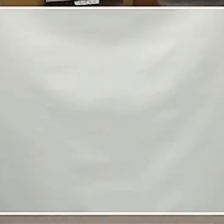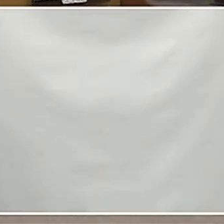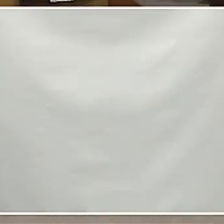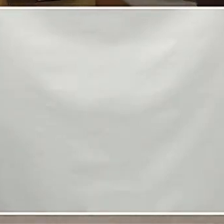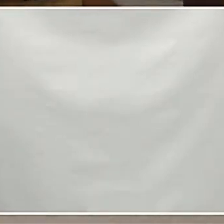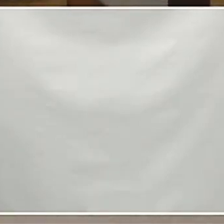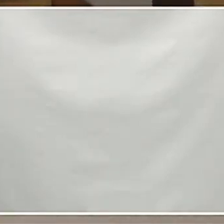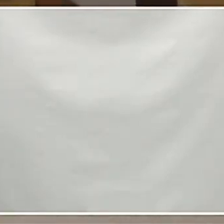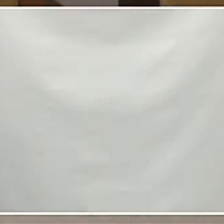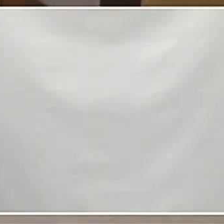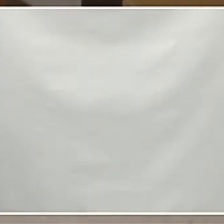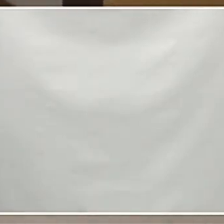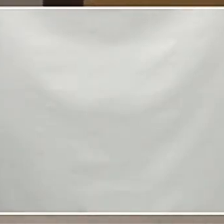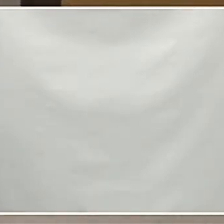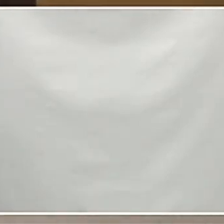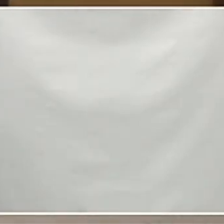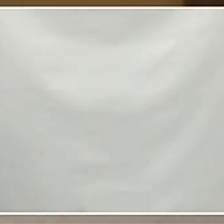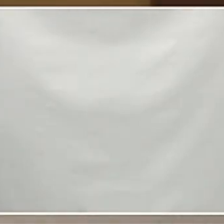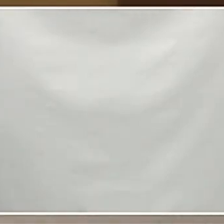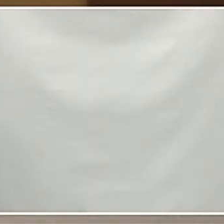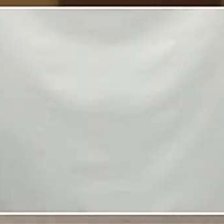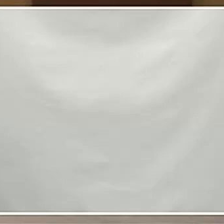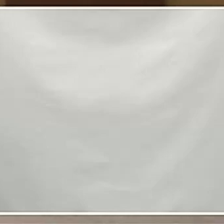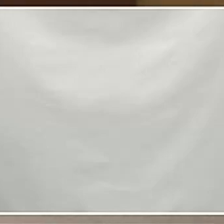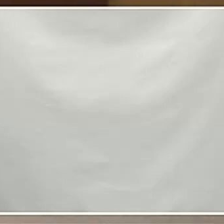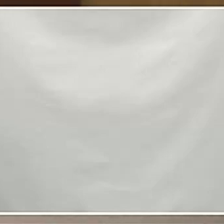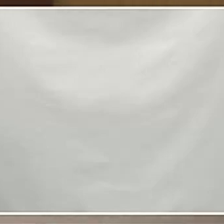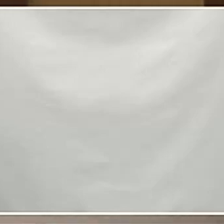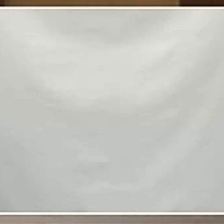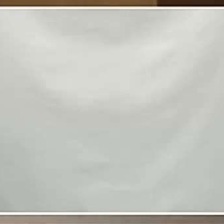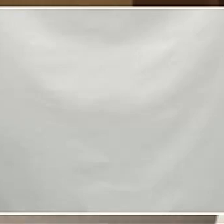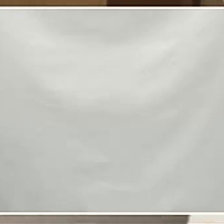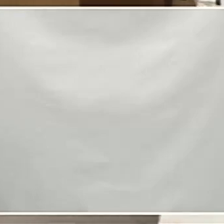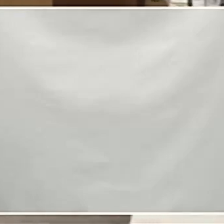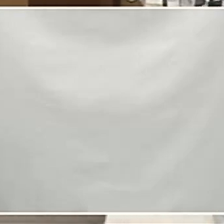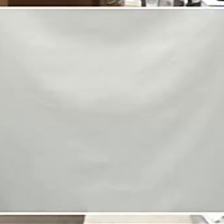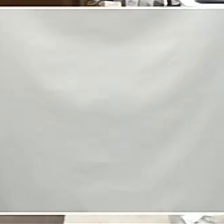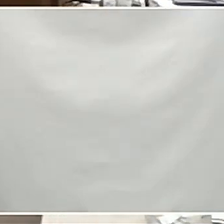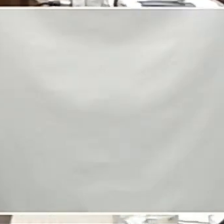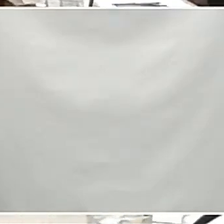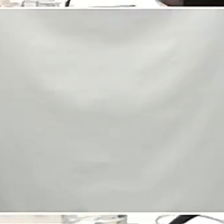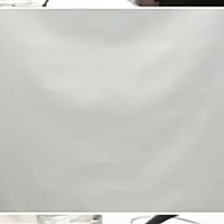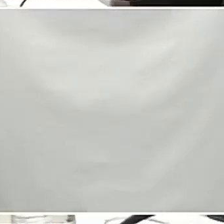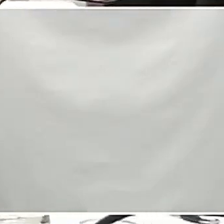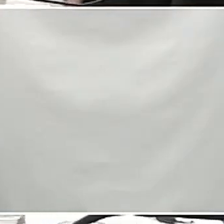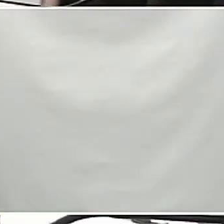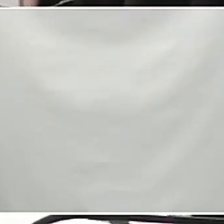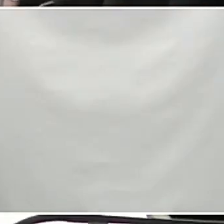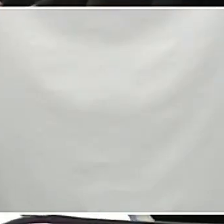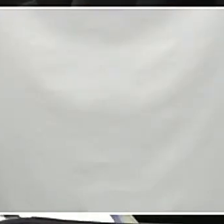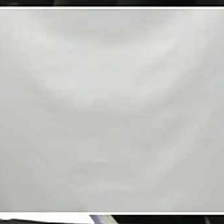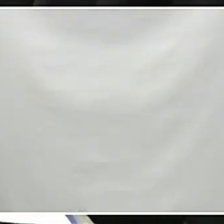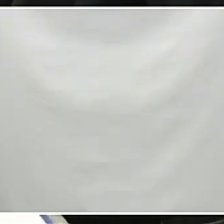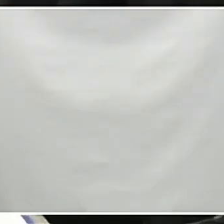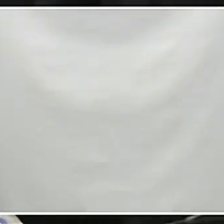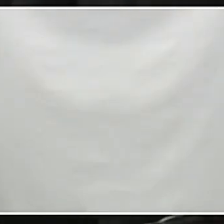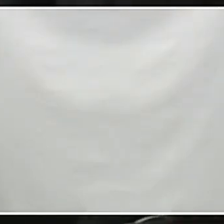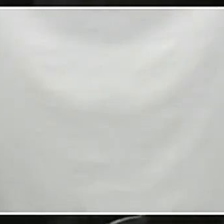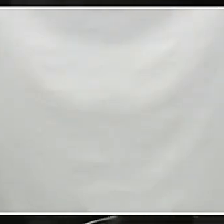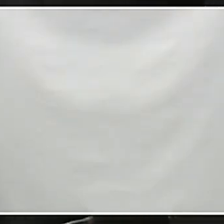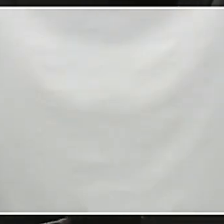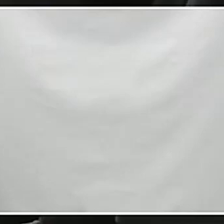Mas servis da justiça, clava forte Verás que o filho teu não foge à luta